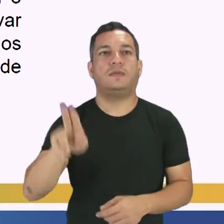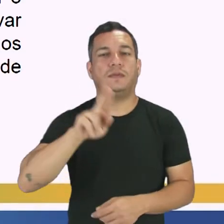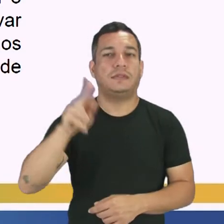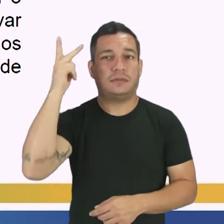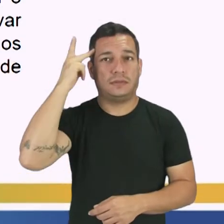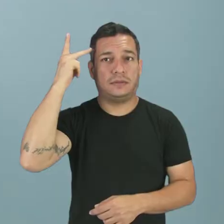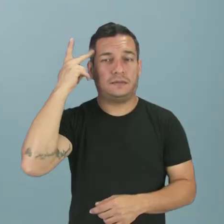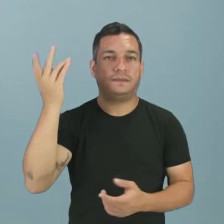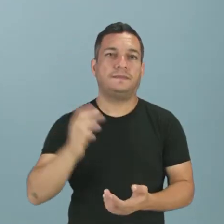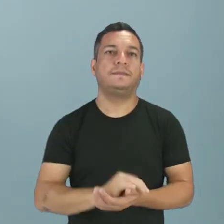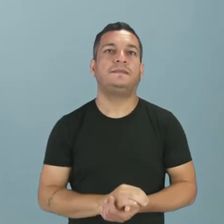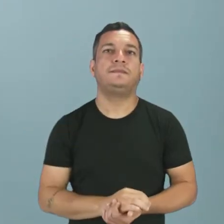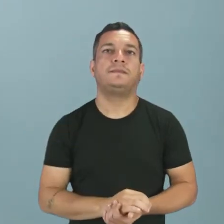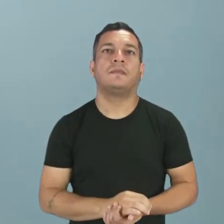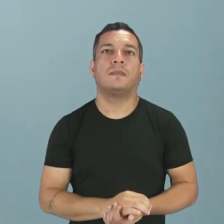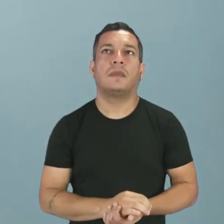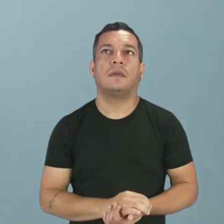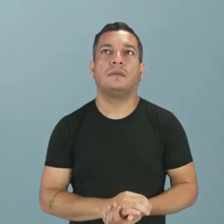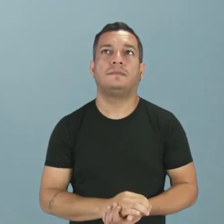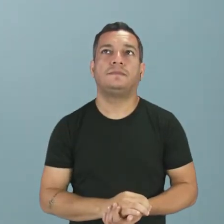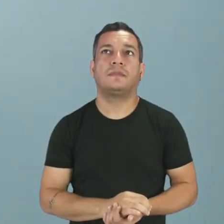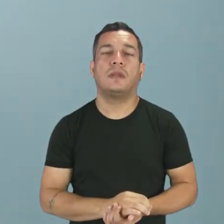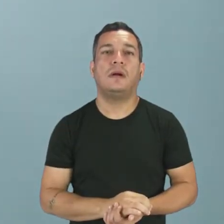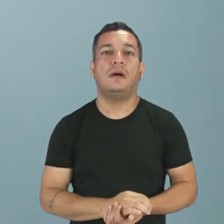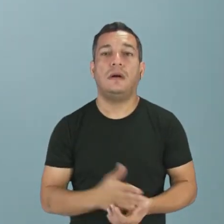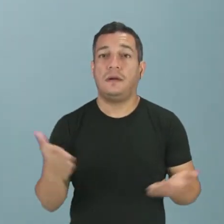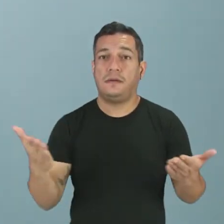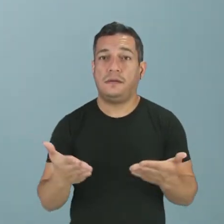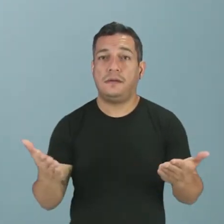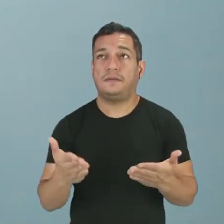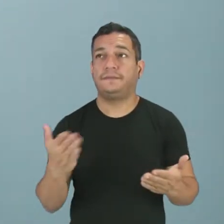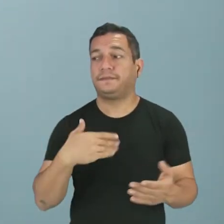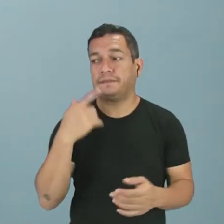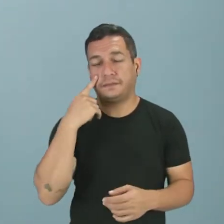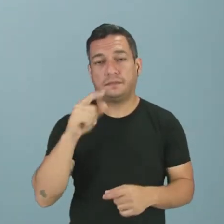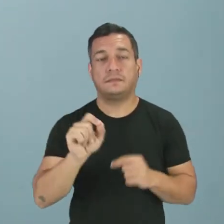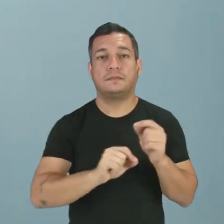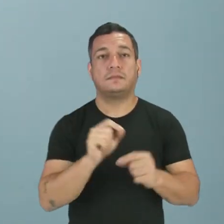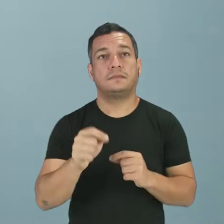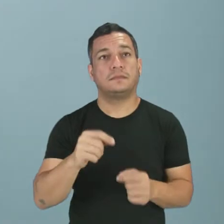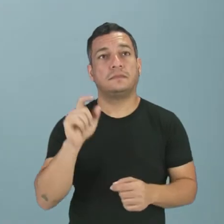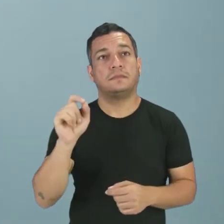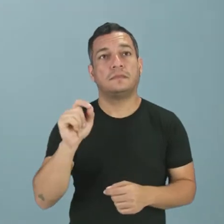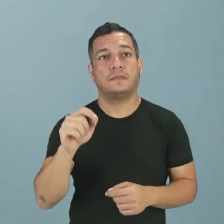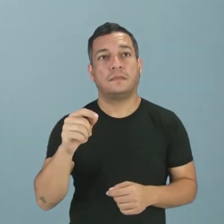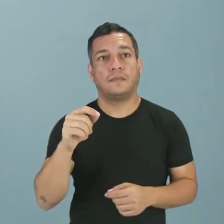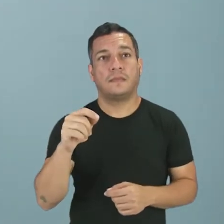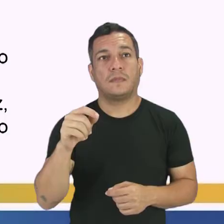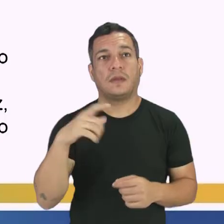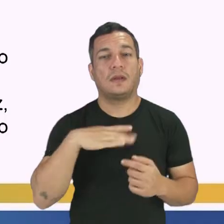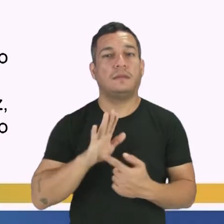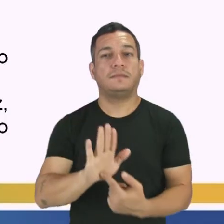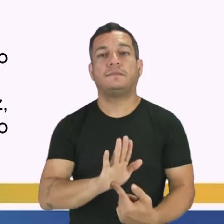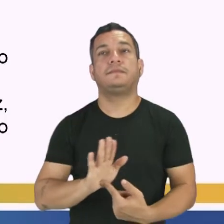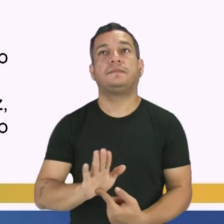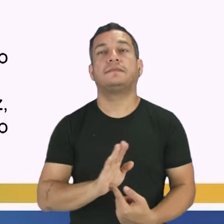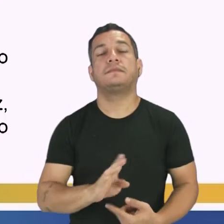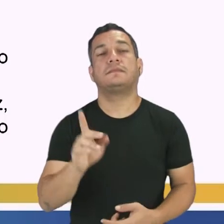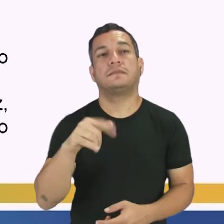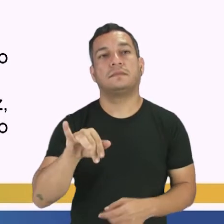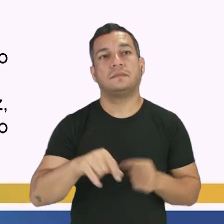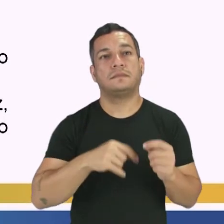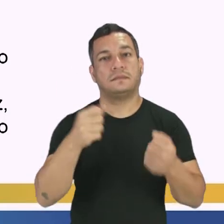São Paulo, USP. Vamos lá, pessoal. Agora, a gente vai poder visualizar o quê? Olha o que ele traz aqui. Ele